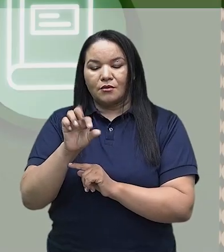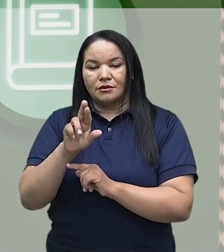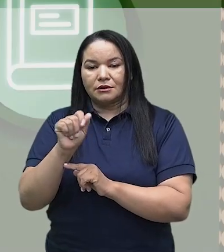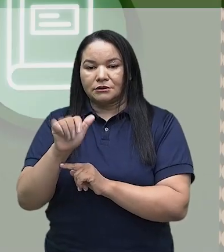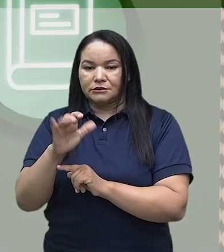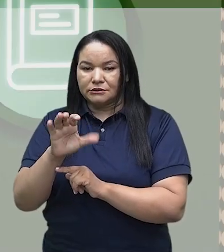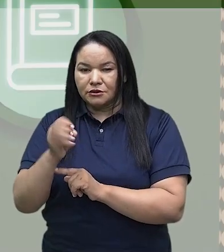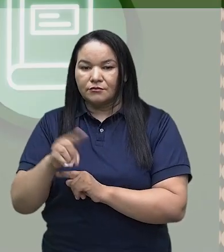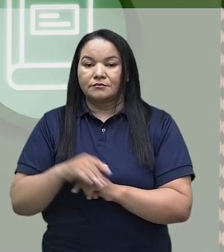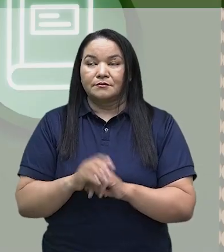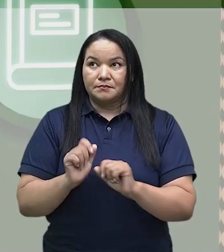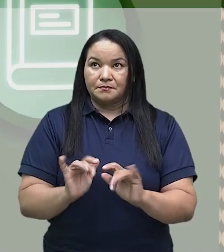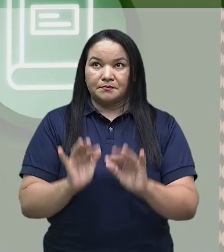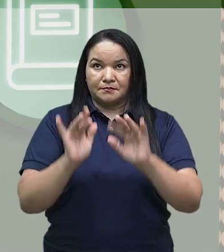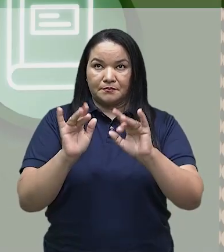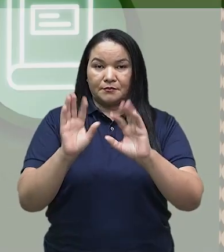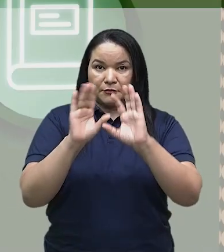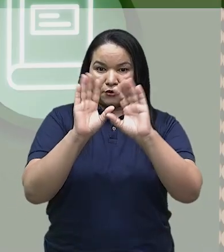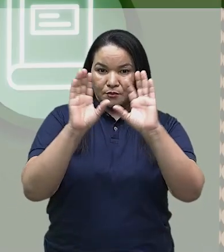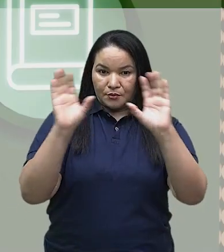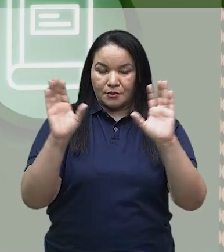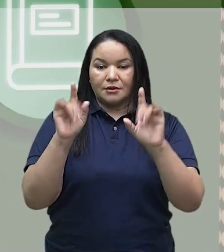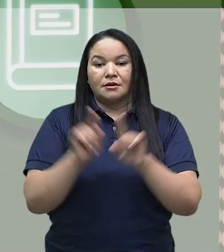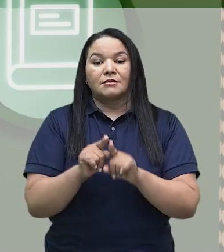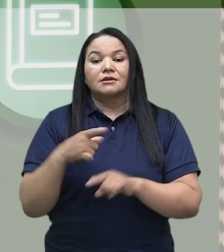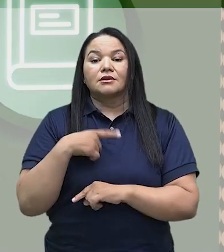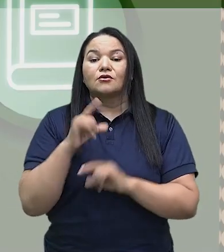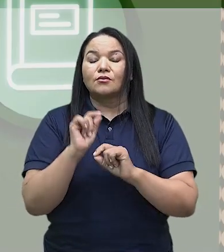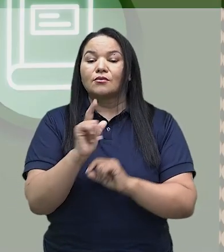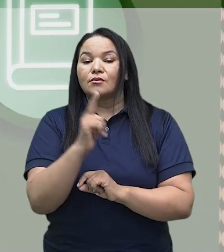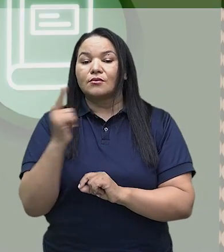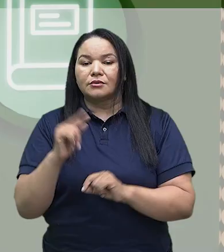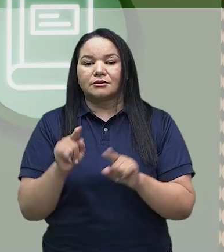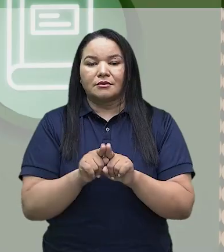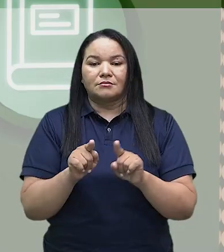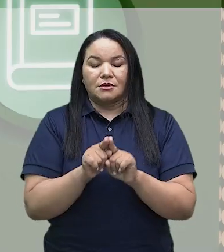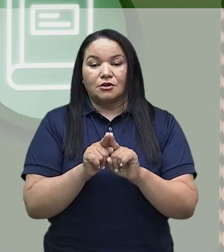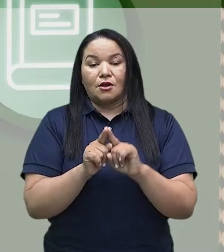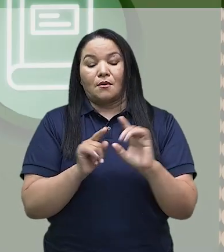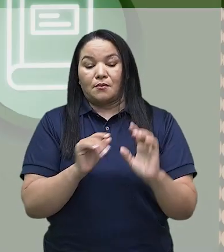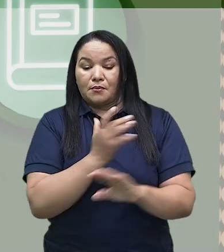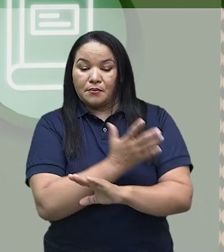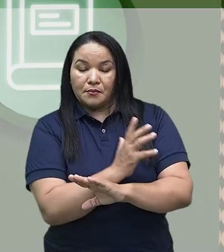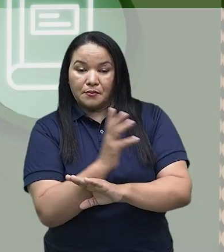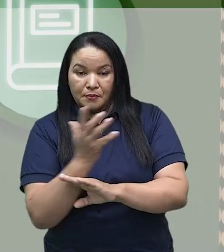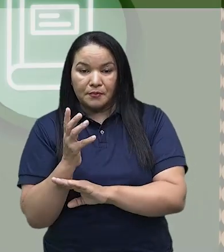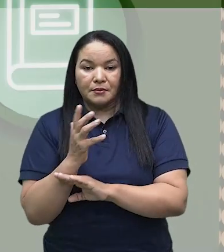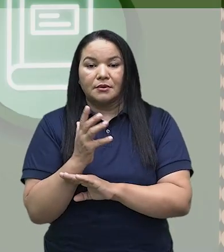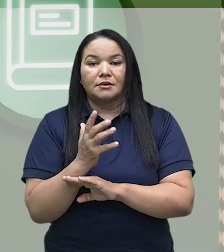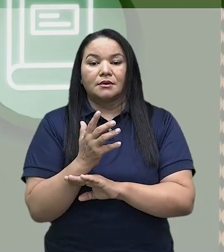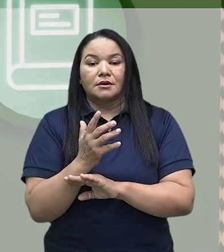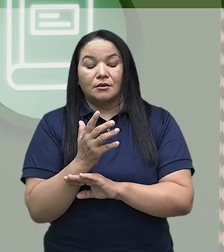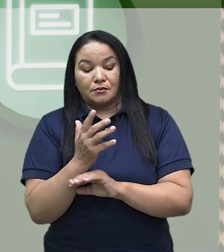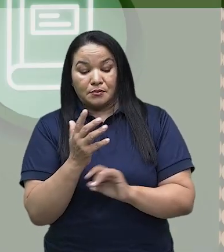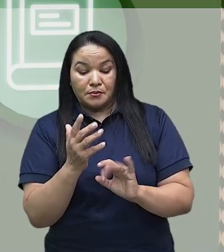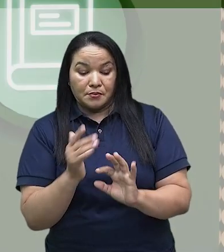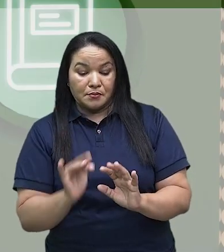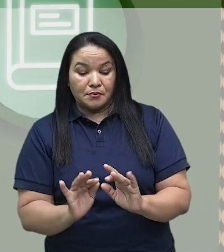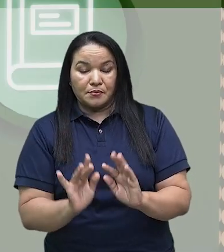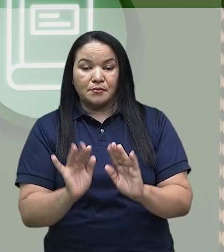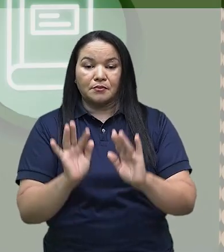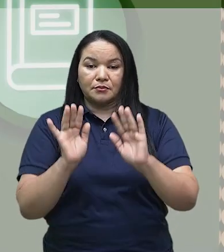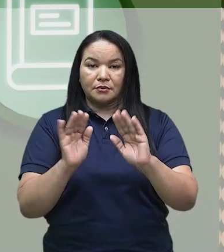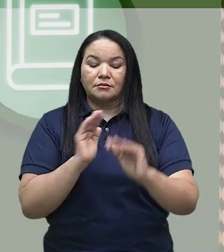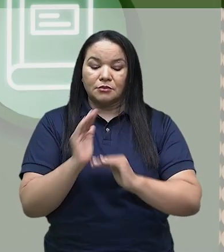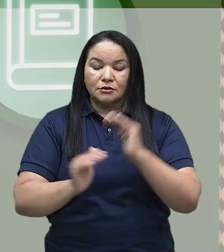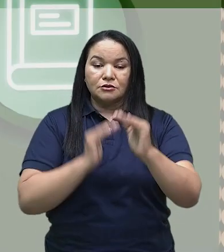para a atmosfera, nós temos também o vapor que vem das plantas. A esse processo nós